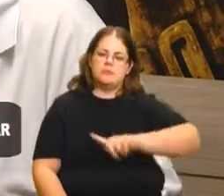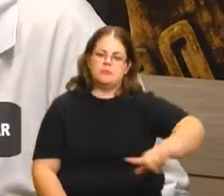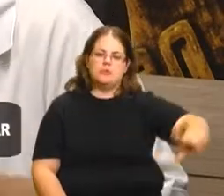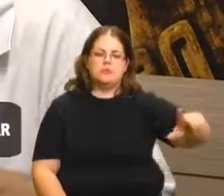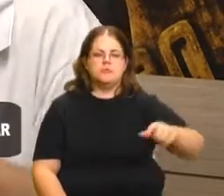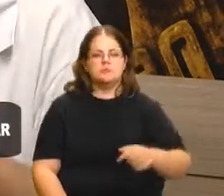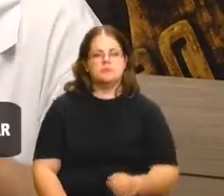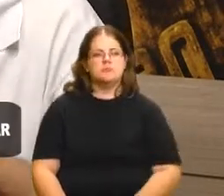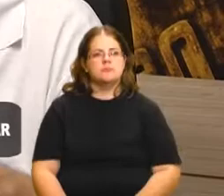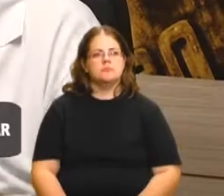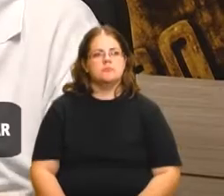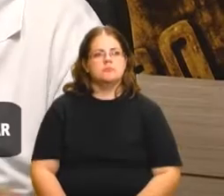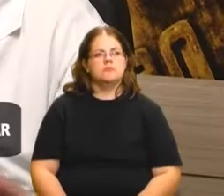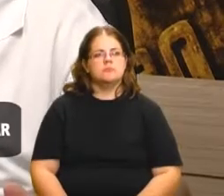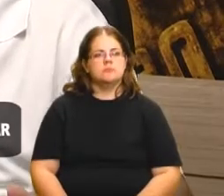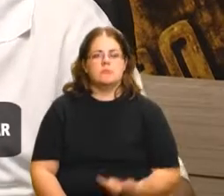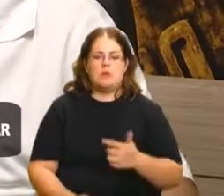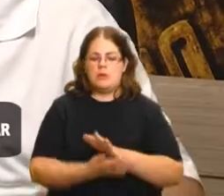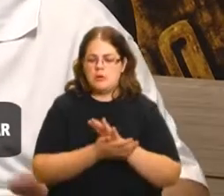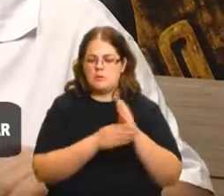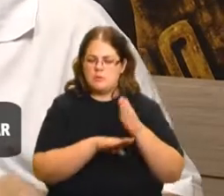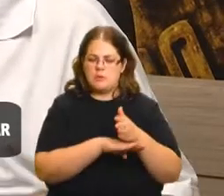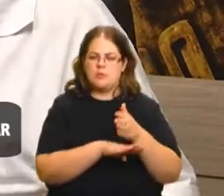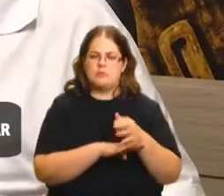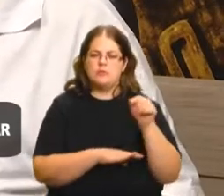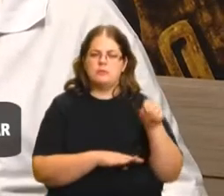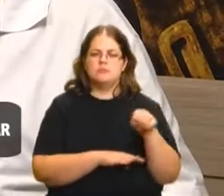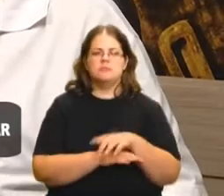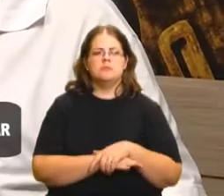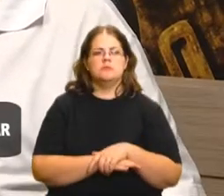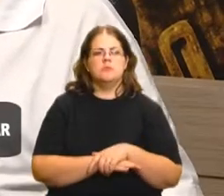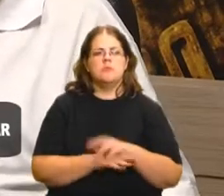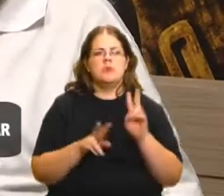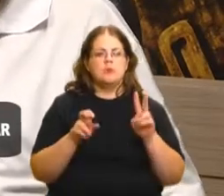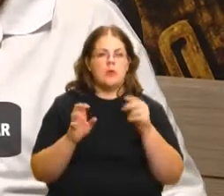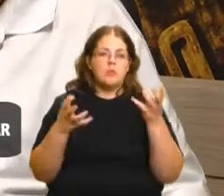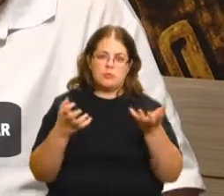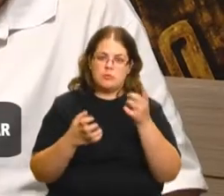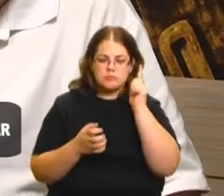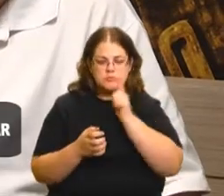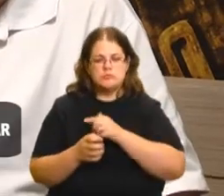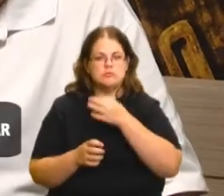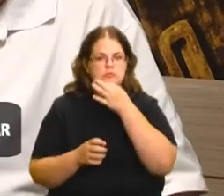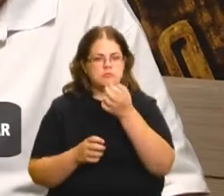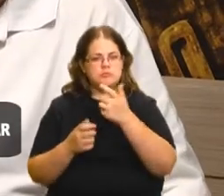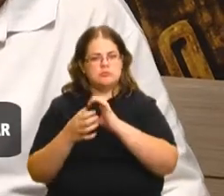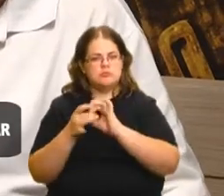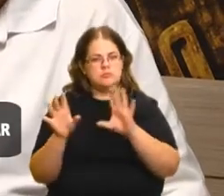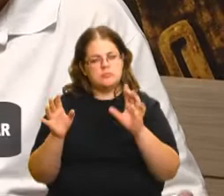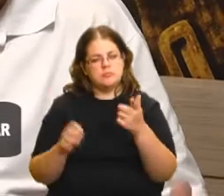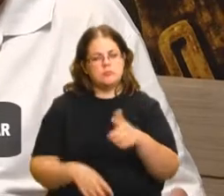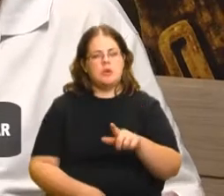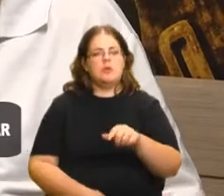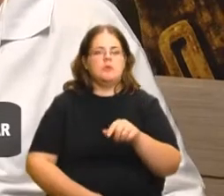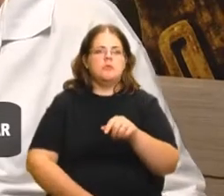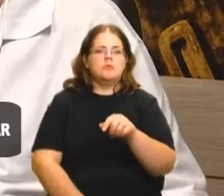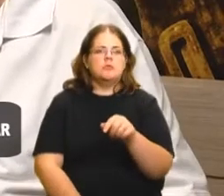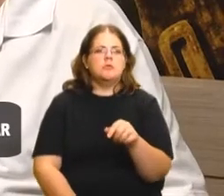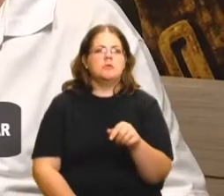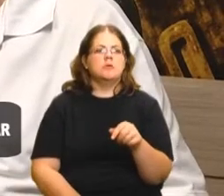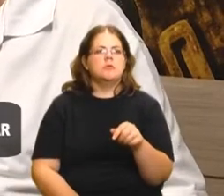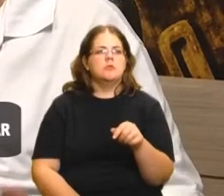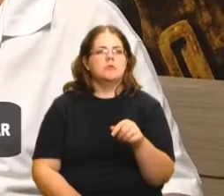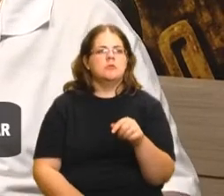condição de continuar. Então, existe algum envolvimento ali a favor da redemocratização do país,